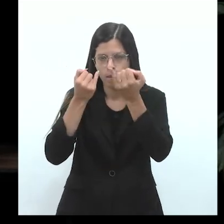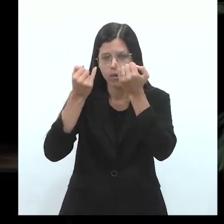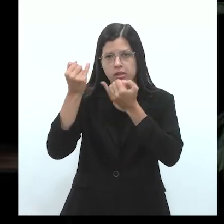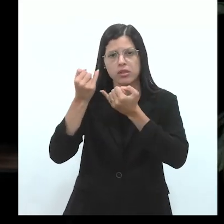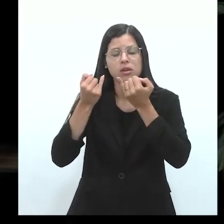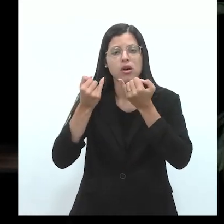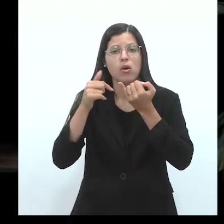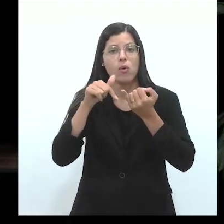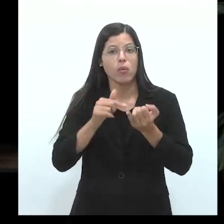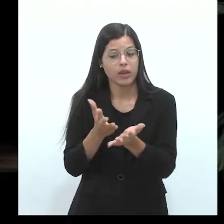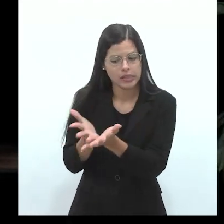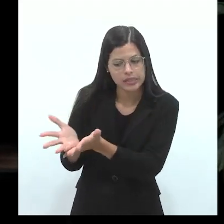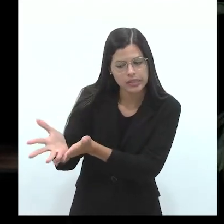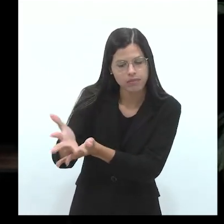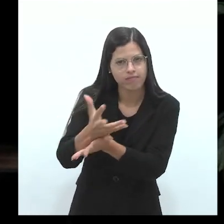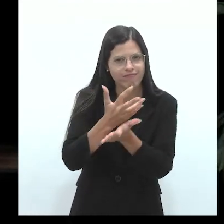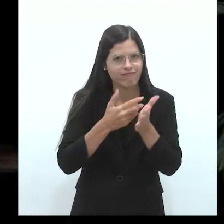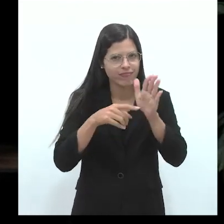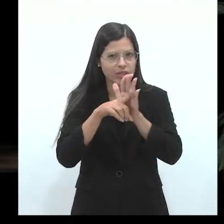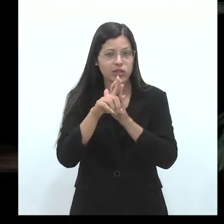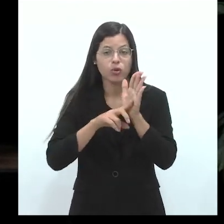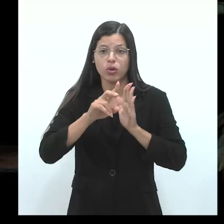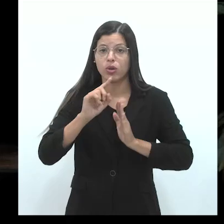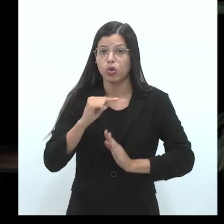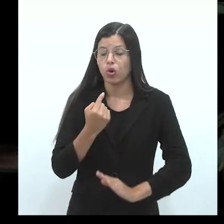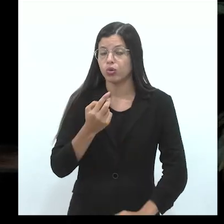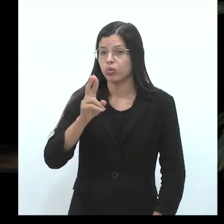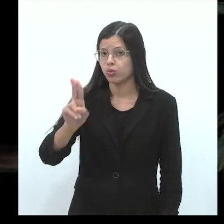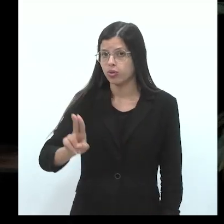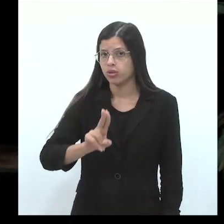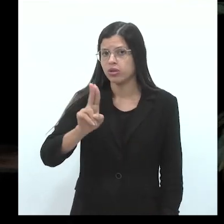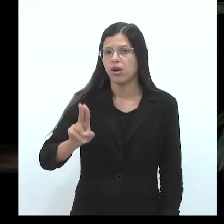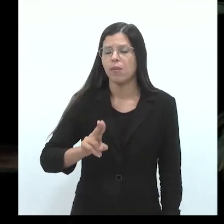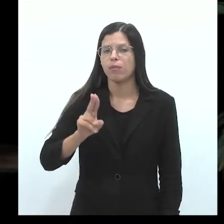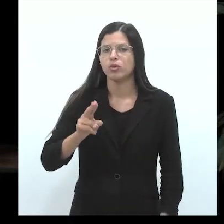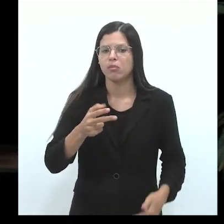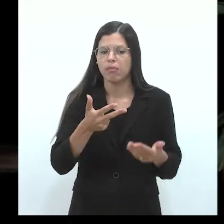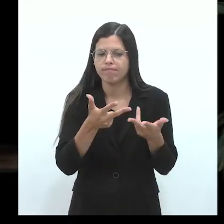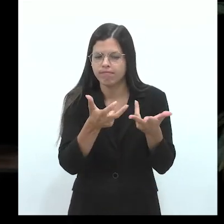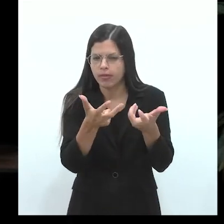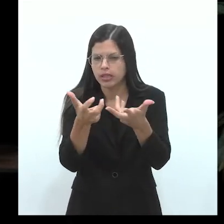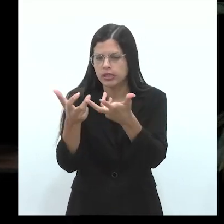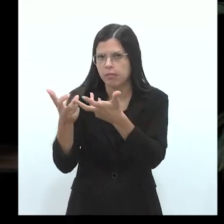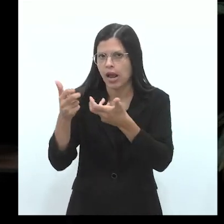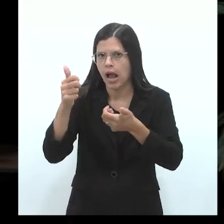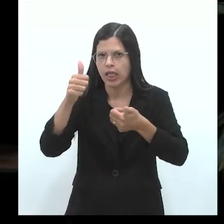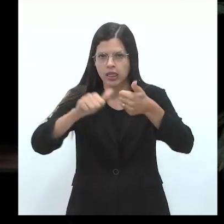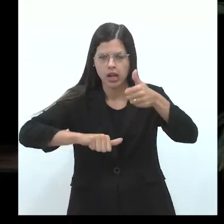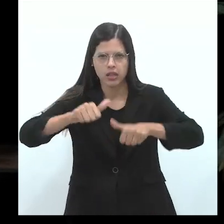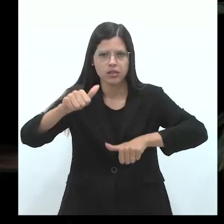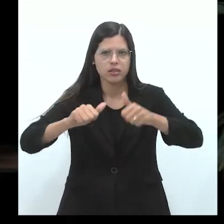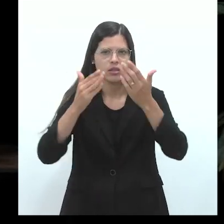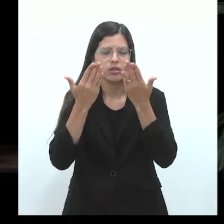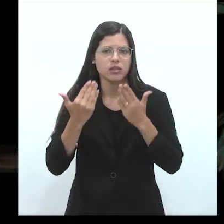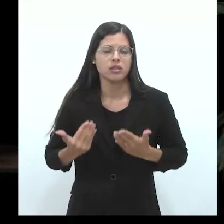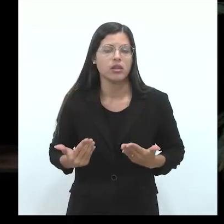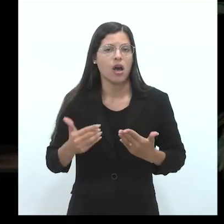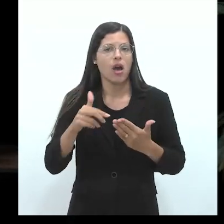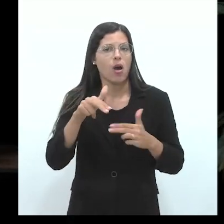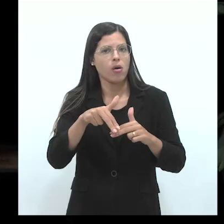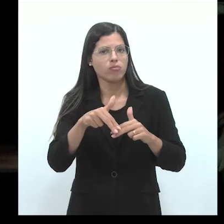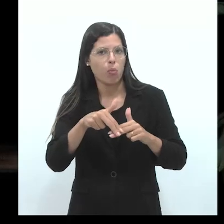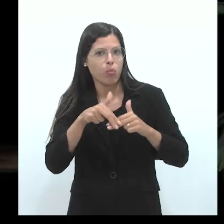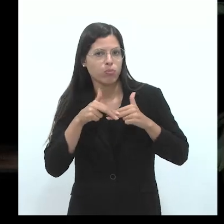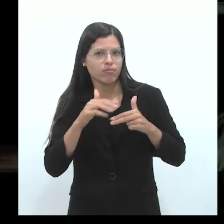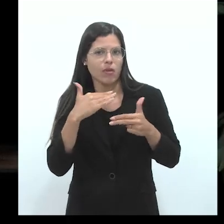informação, e foi esse banco de dados que nós utilizamos para explorar a relação entre essas mortes durante eventos